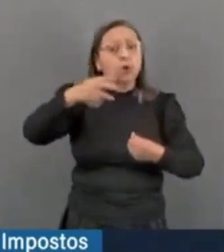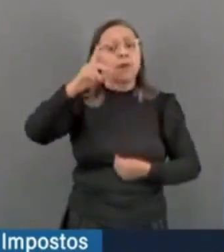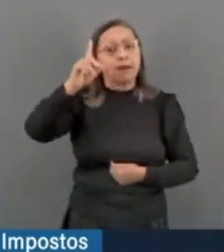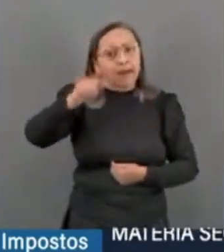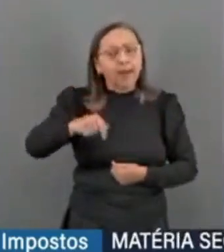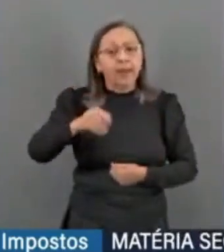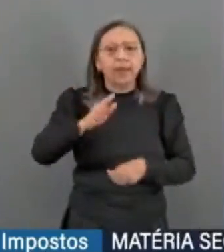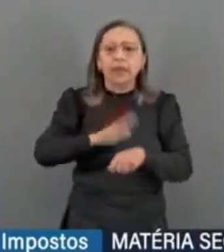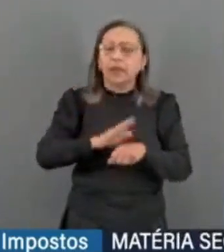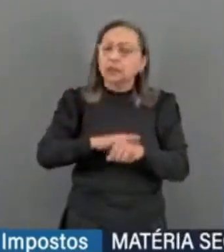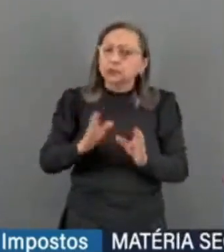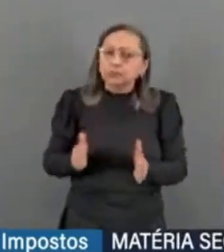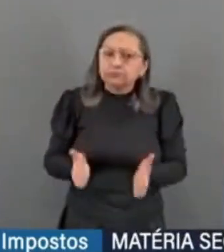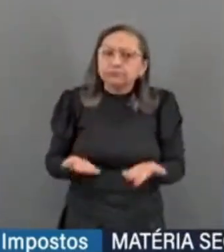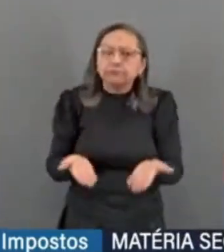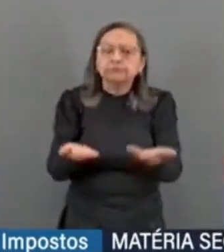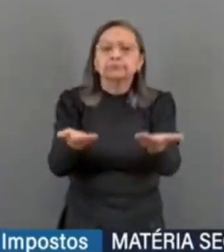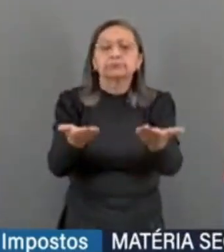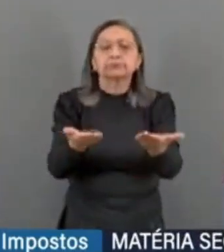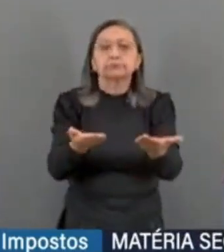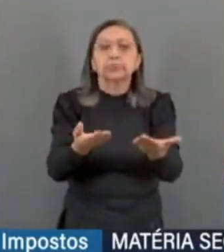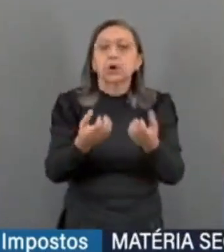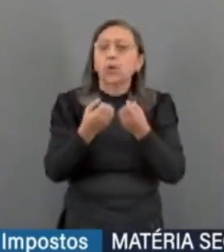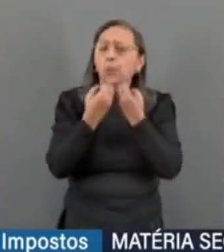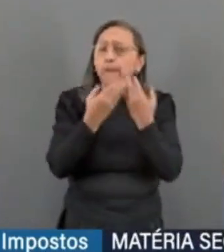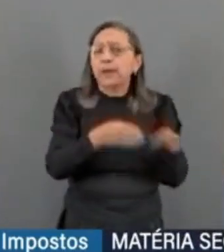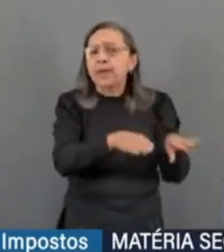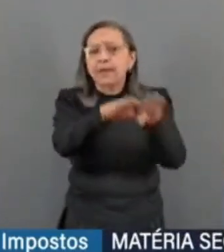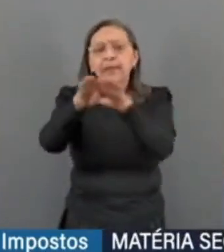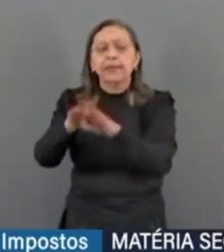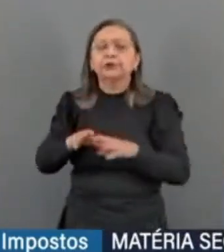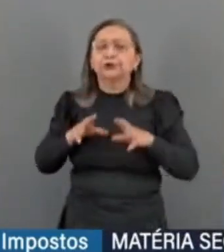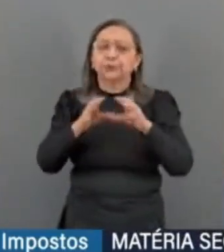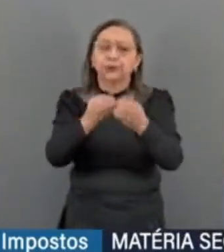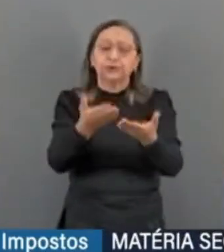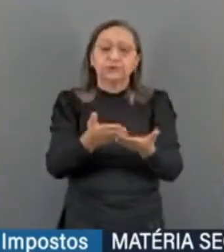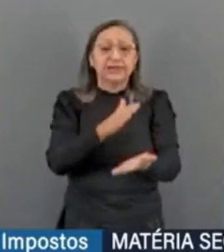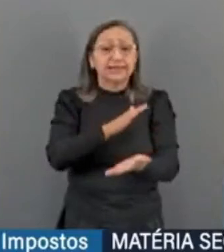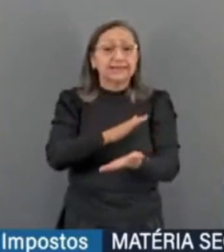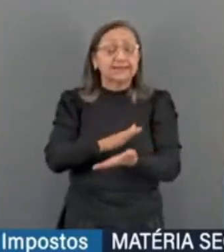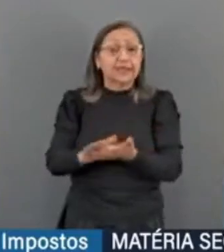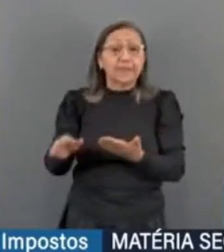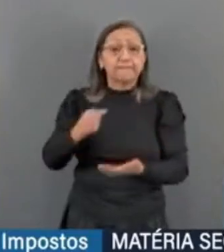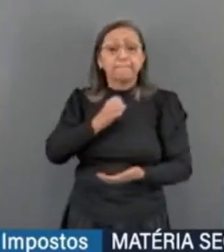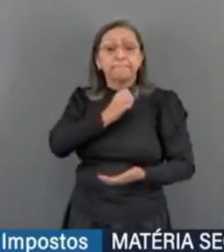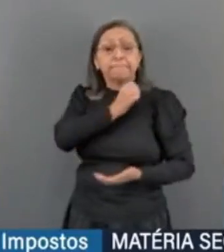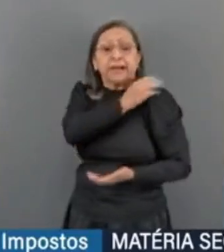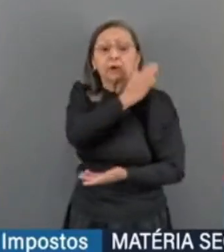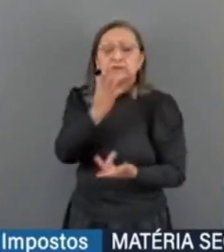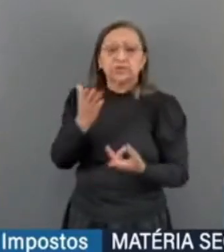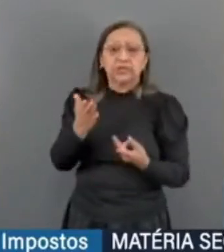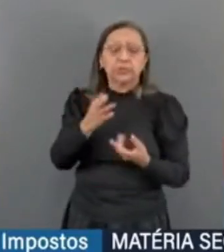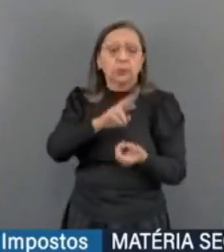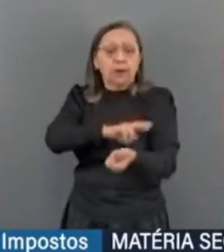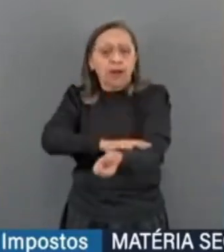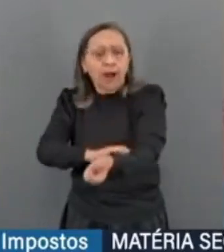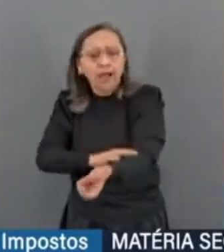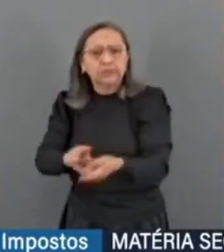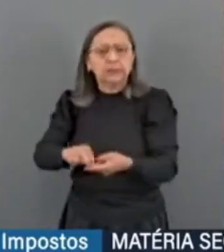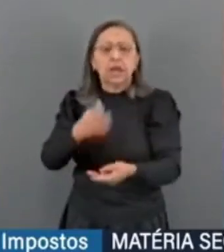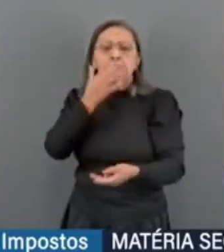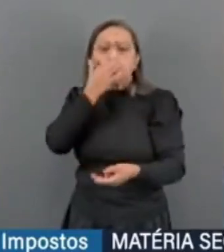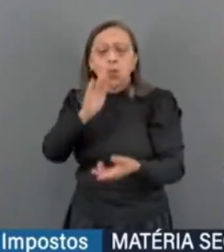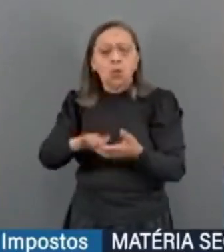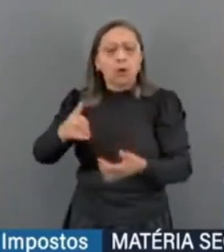o de promover o bem de todos, sem preconceitos de origem, raça, cor,